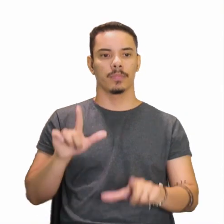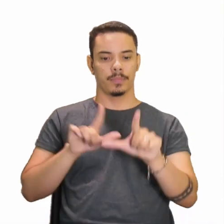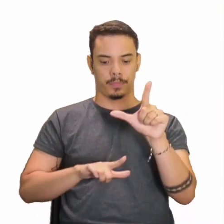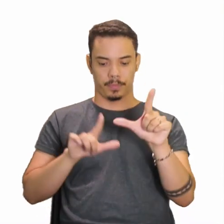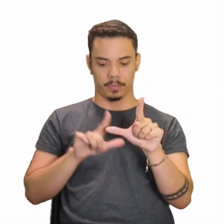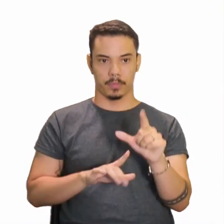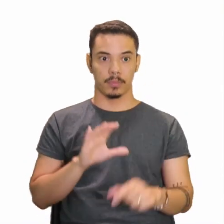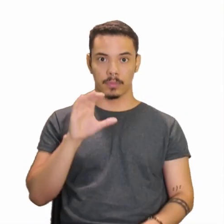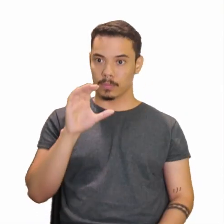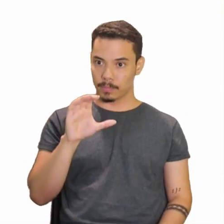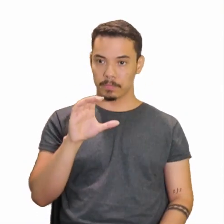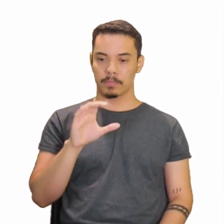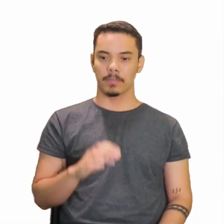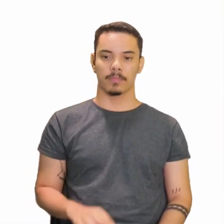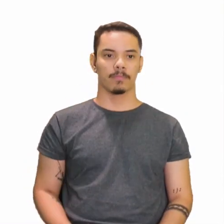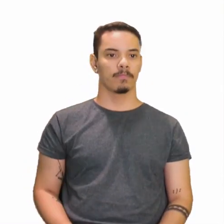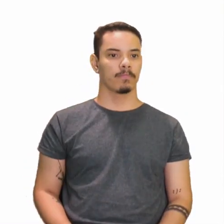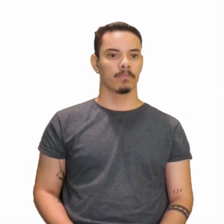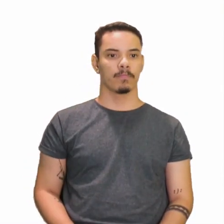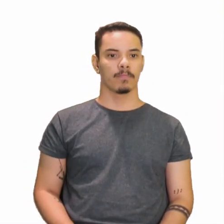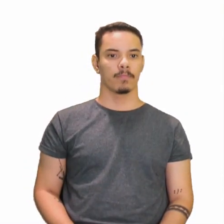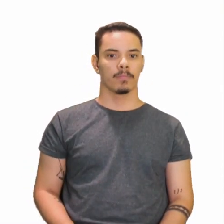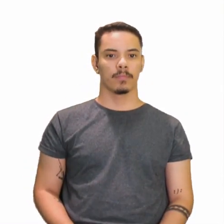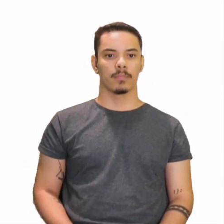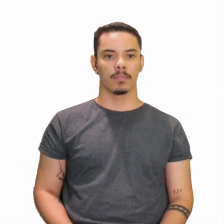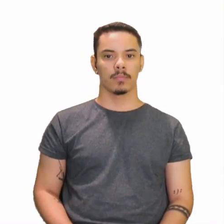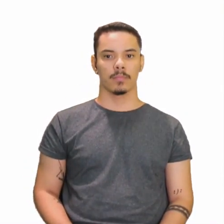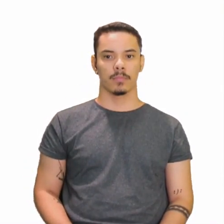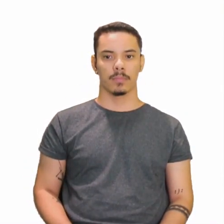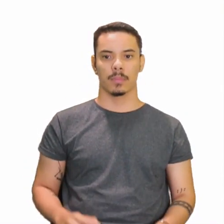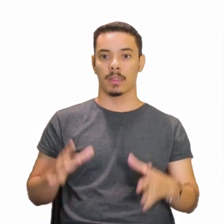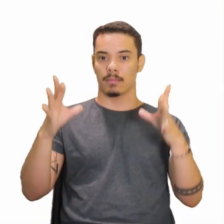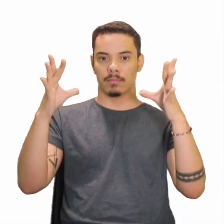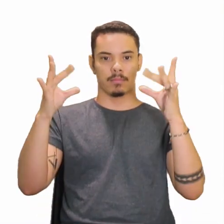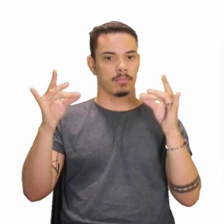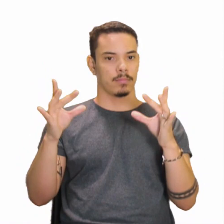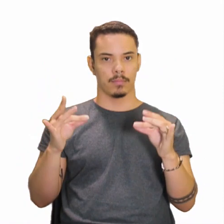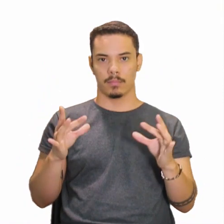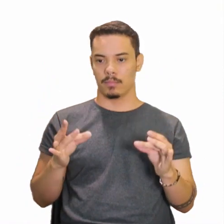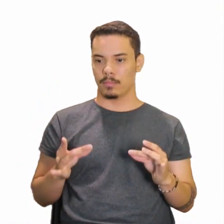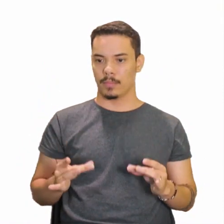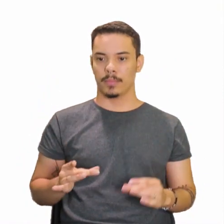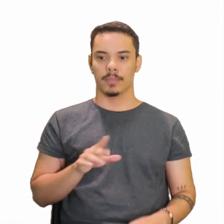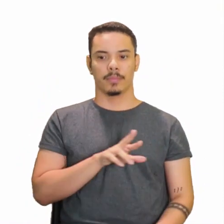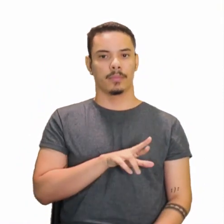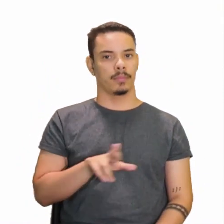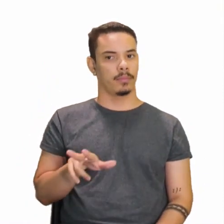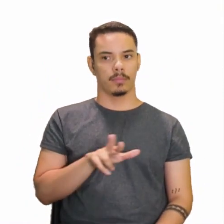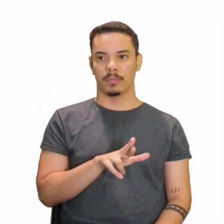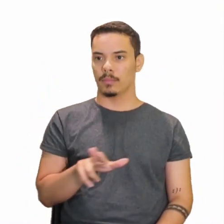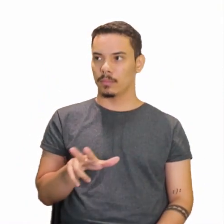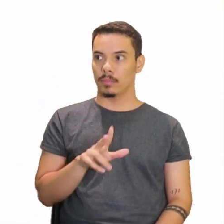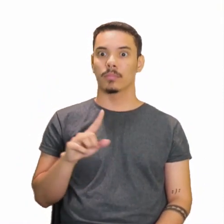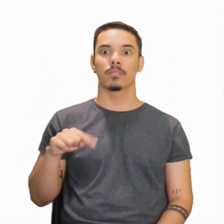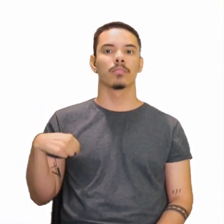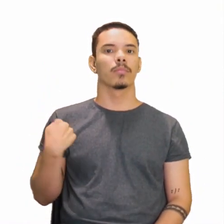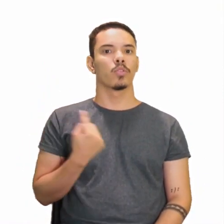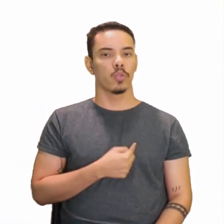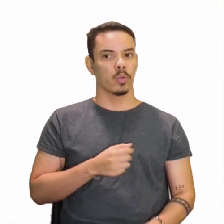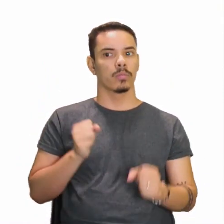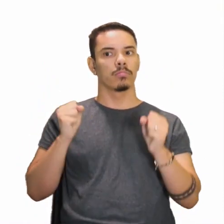letra C. Não pode ser por atração descritiva, né? Não há uma descrição, nós